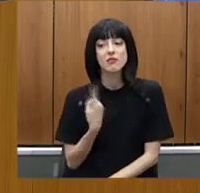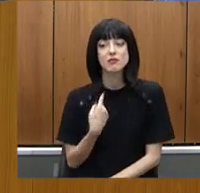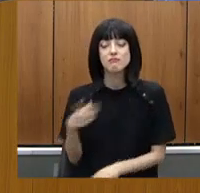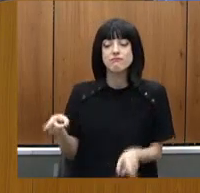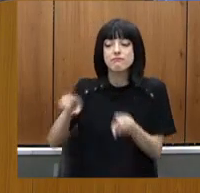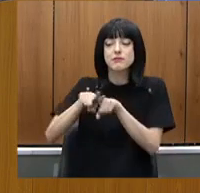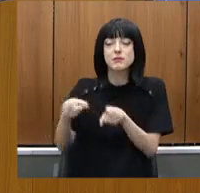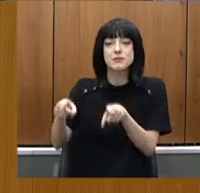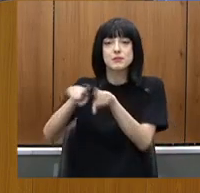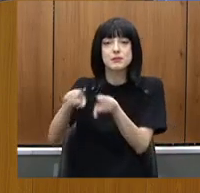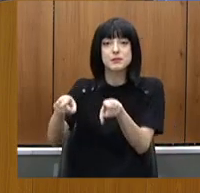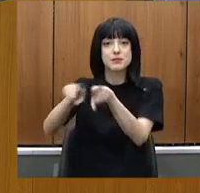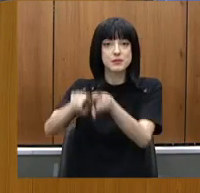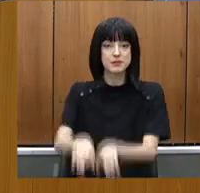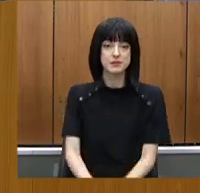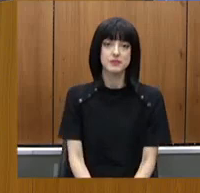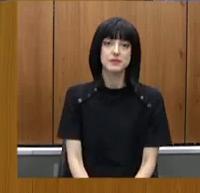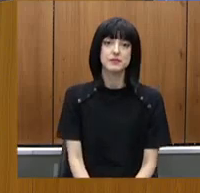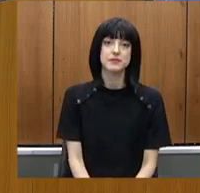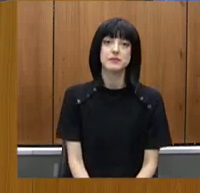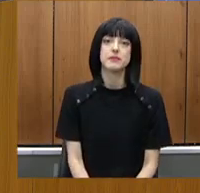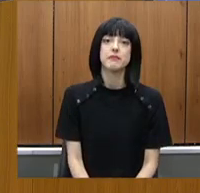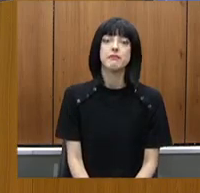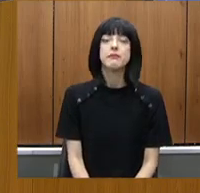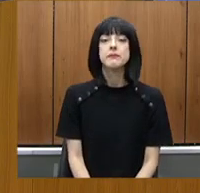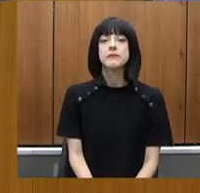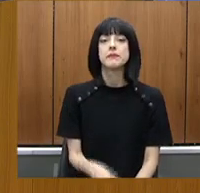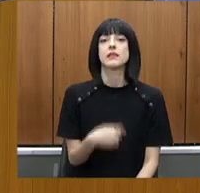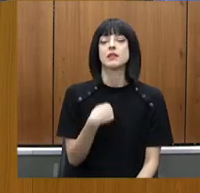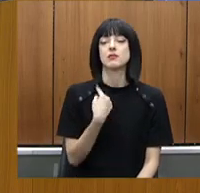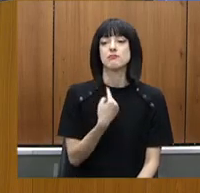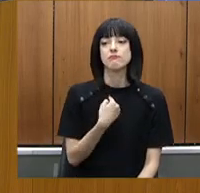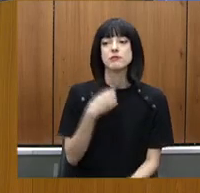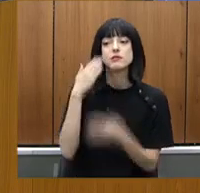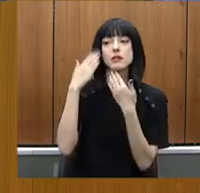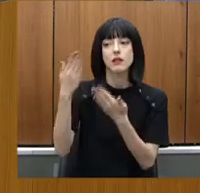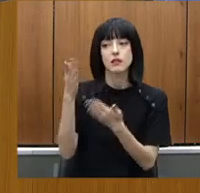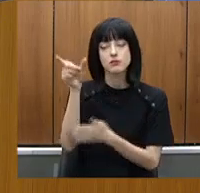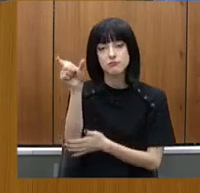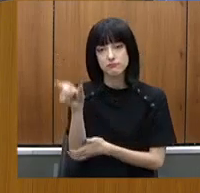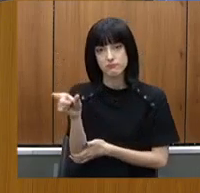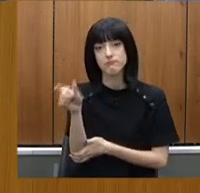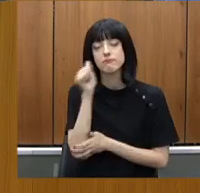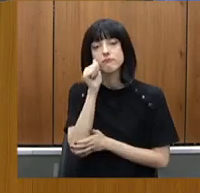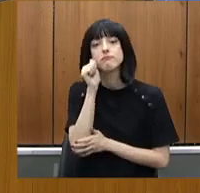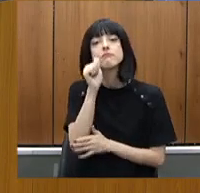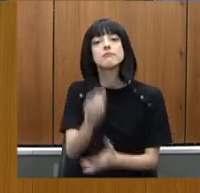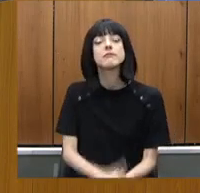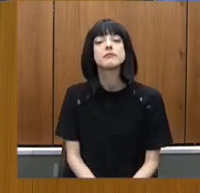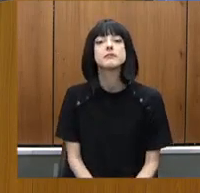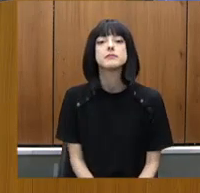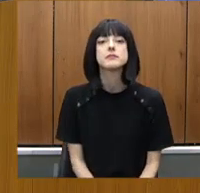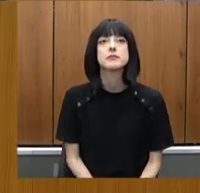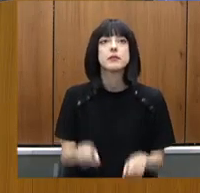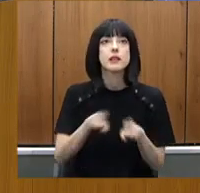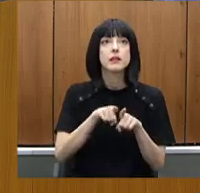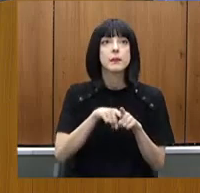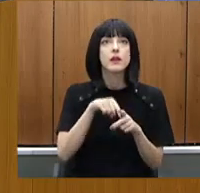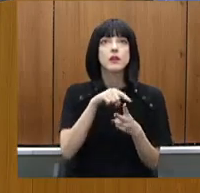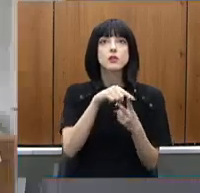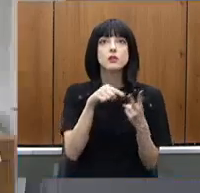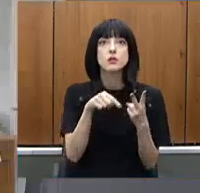entregas e faça essa referência a senhora aos nossos dois escudeiros aqui né que